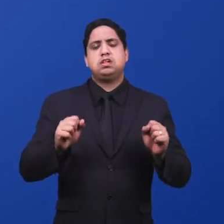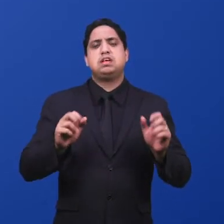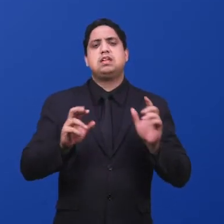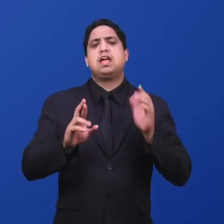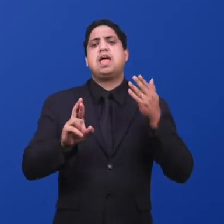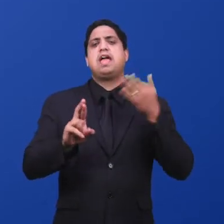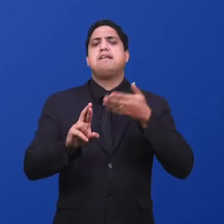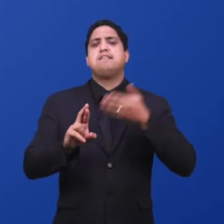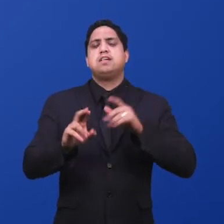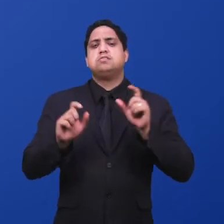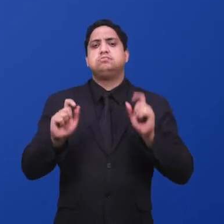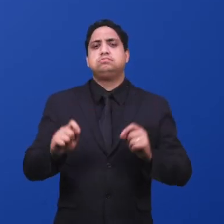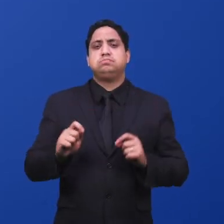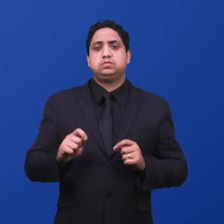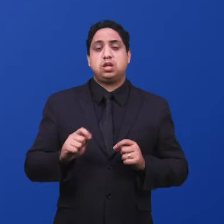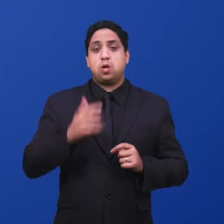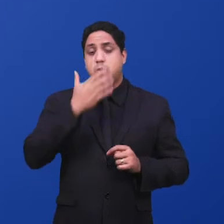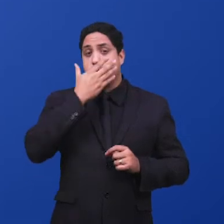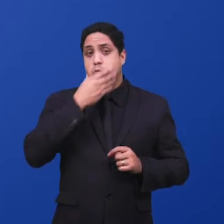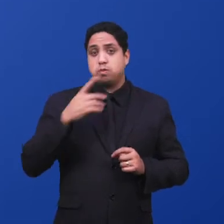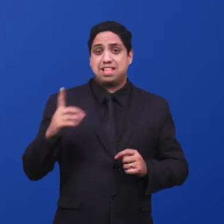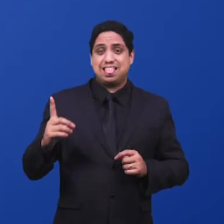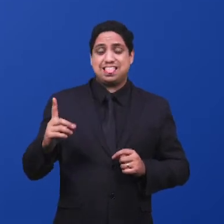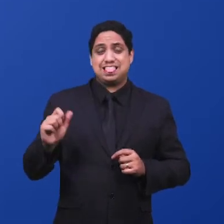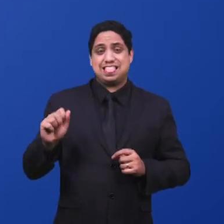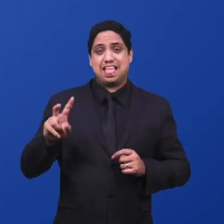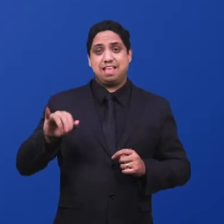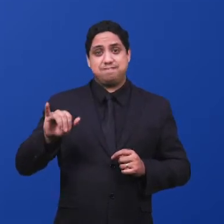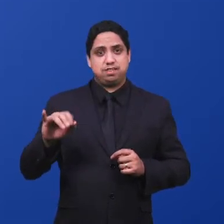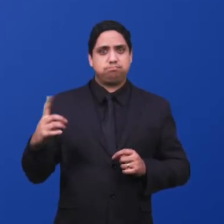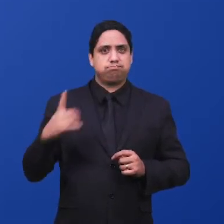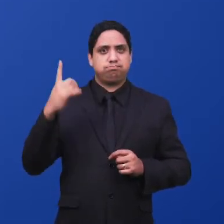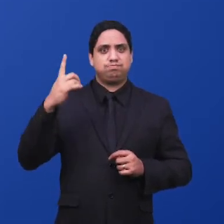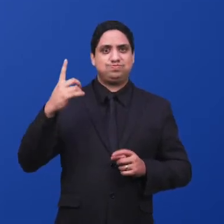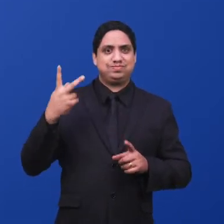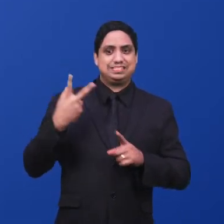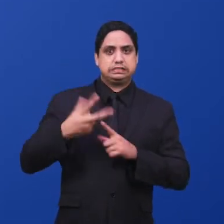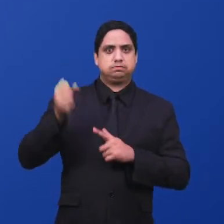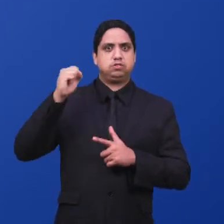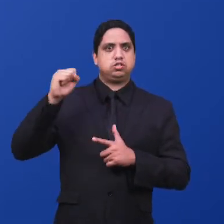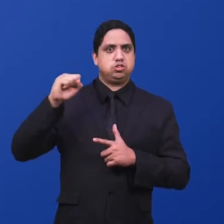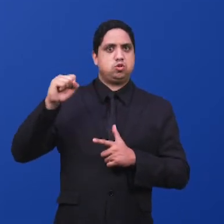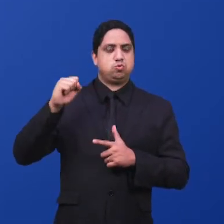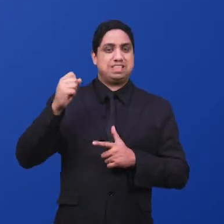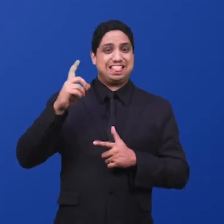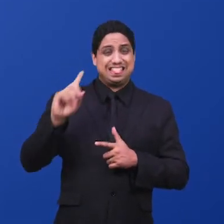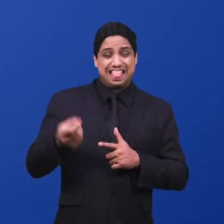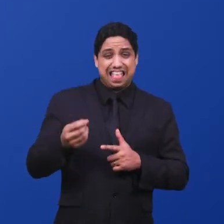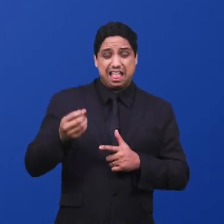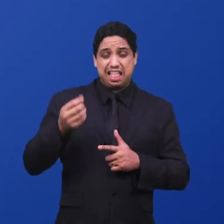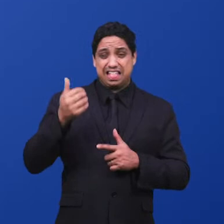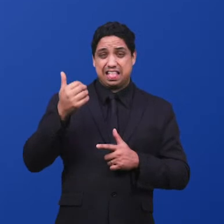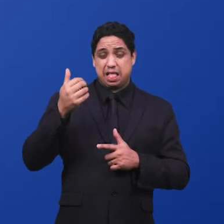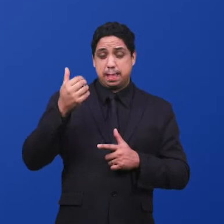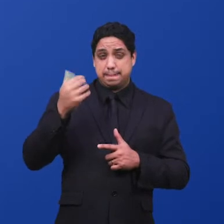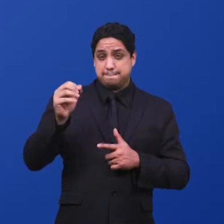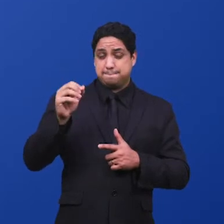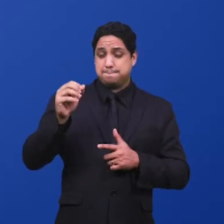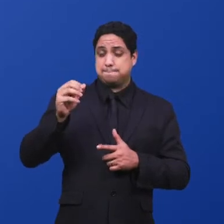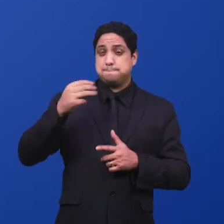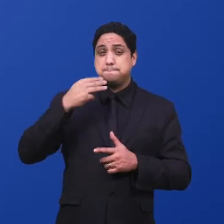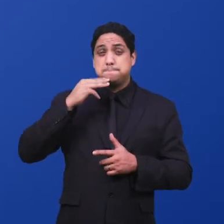a Davi, que venceu seus 10 milhares. E sendo Davi, naquilo que ele não pecou, um